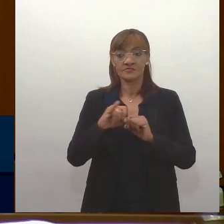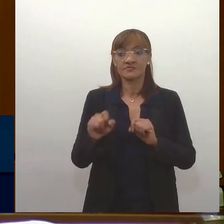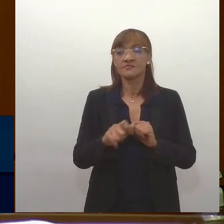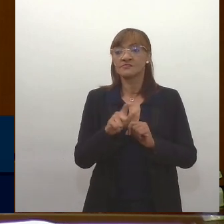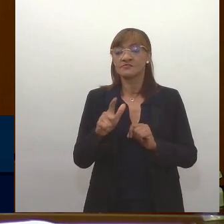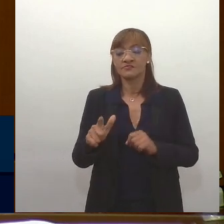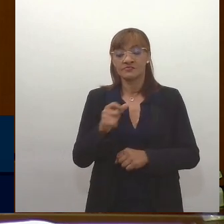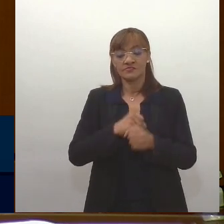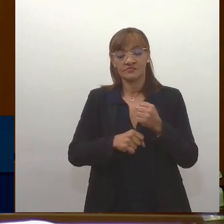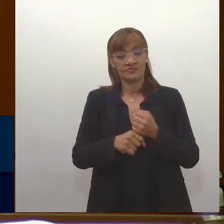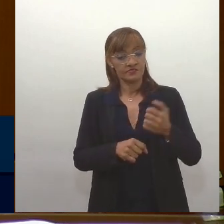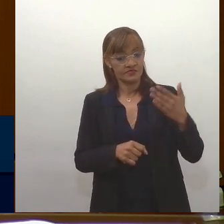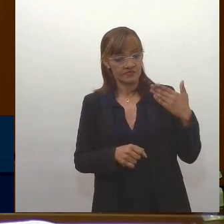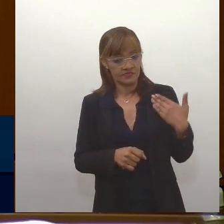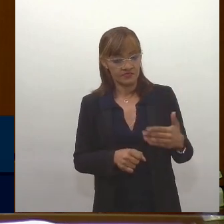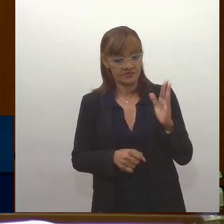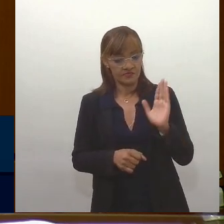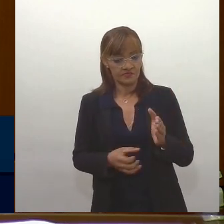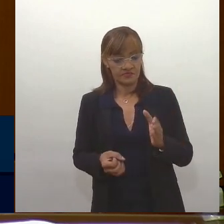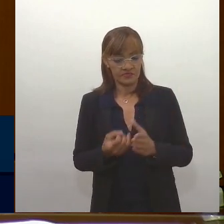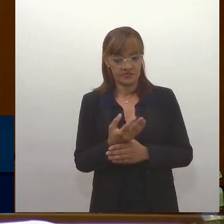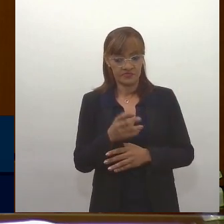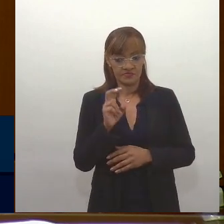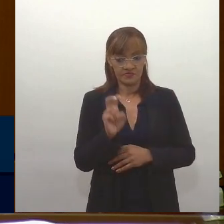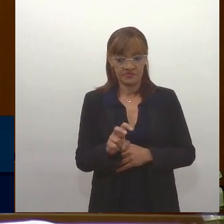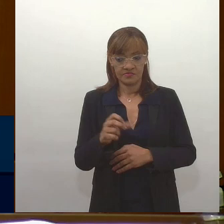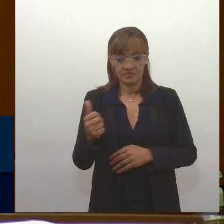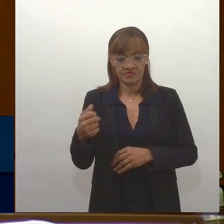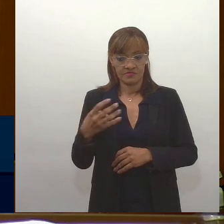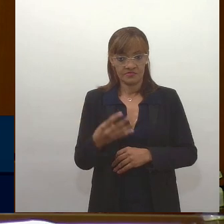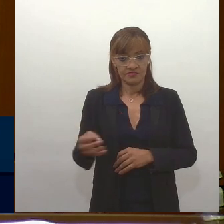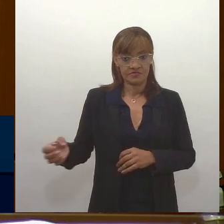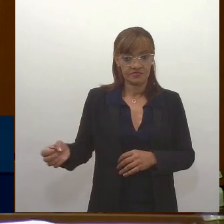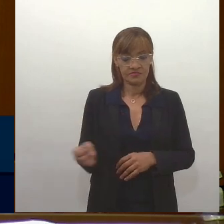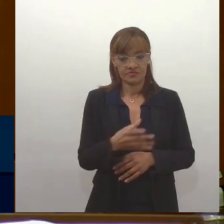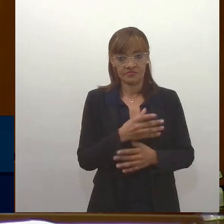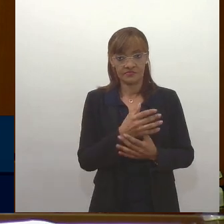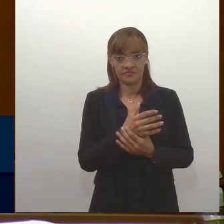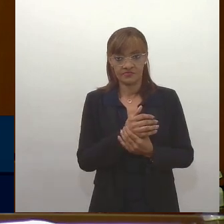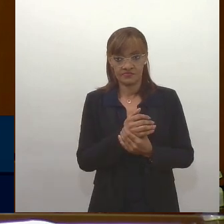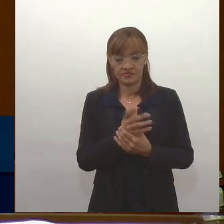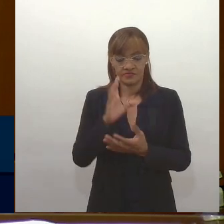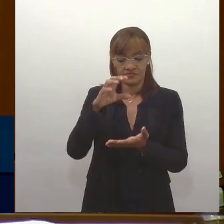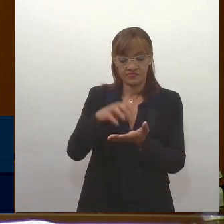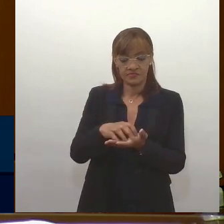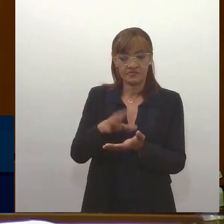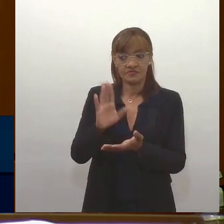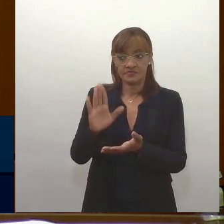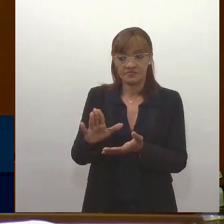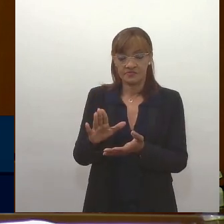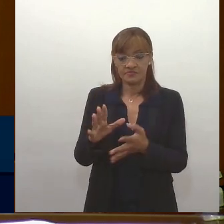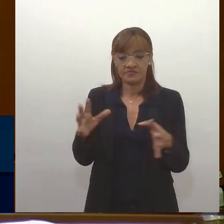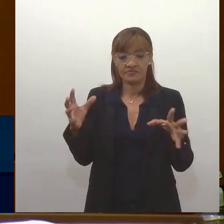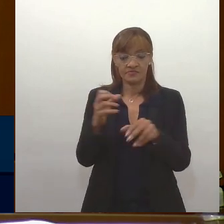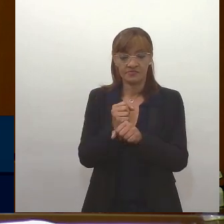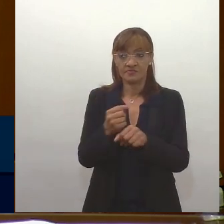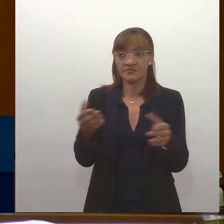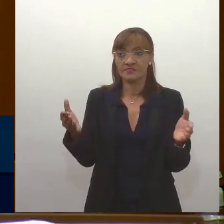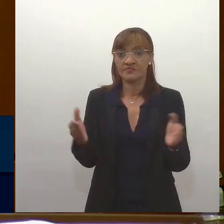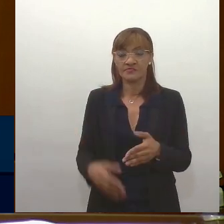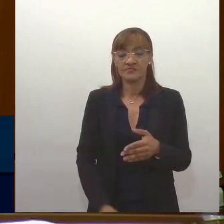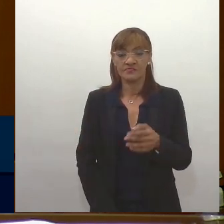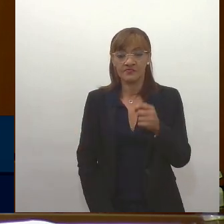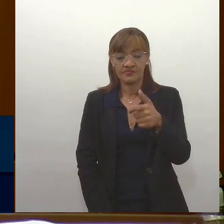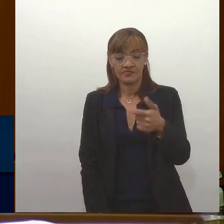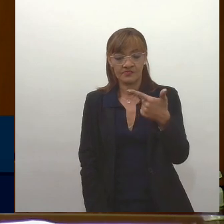registrados 514 novos postos em números reais tivemos um saldo de quase 20.000 novos